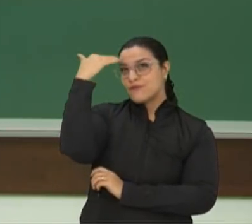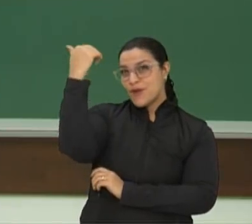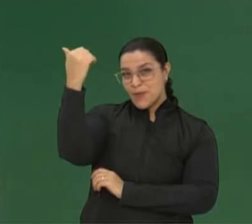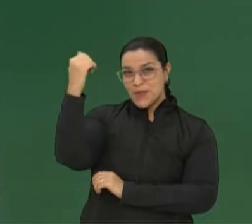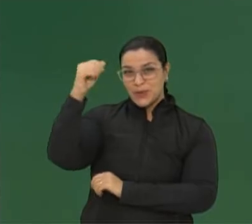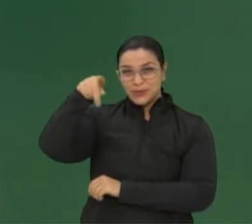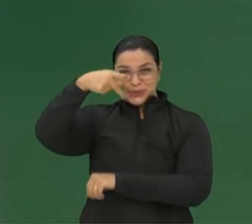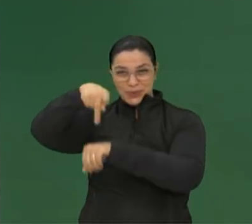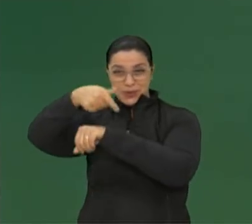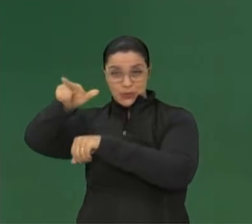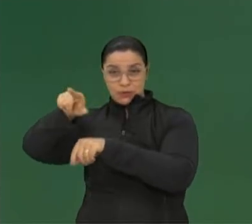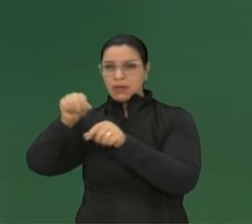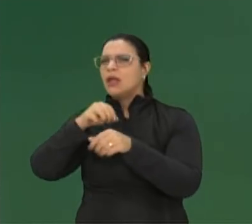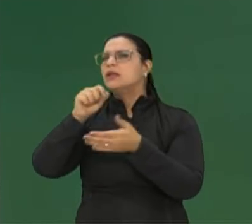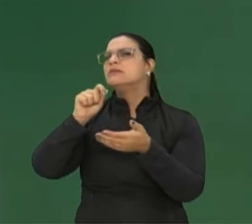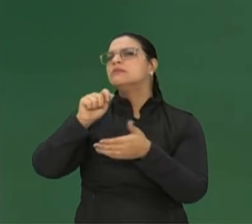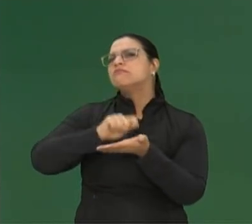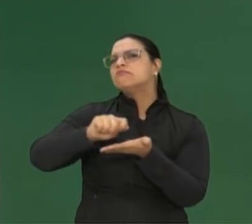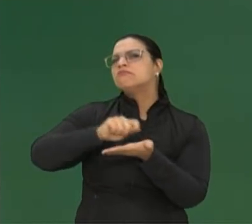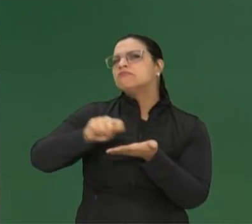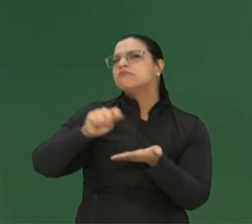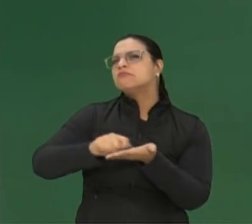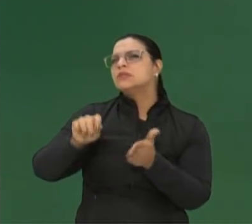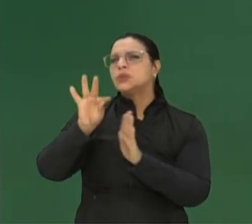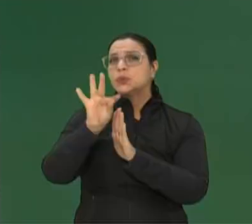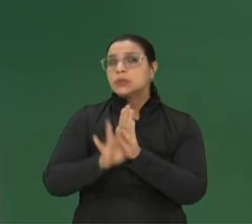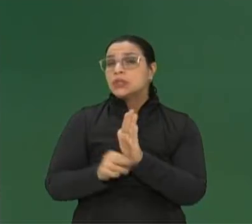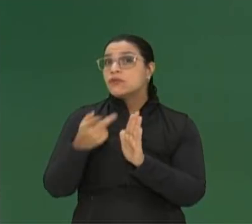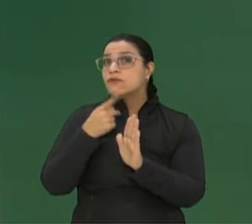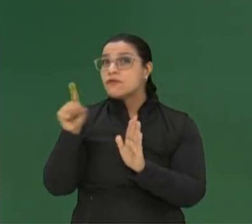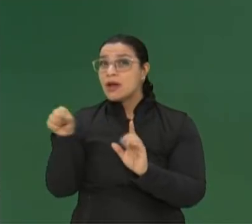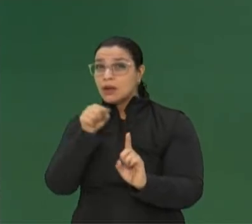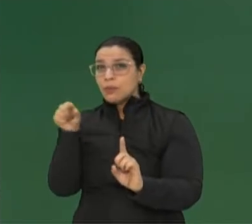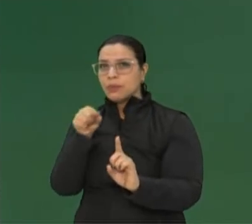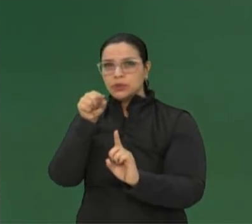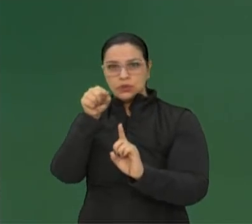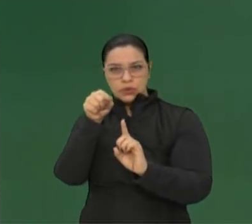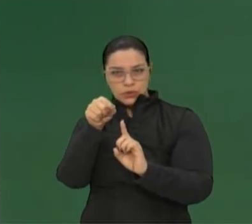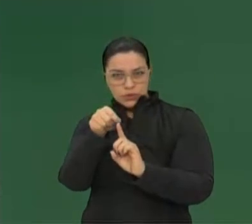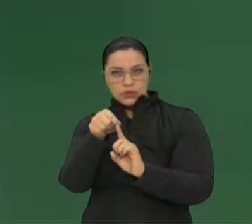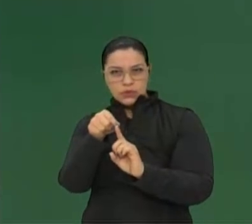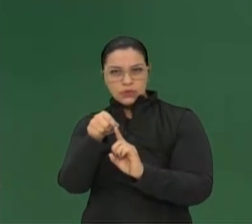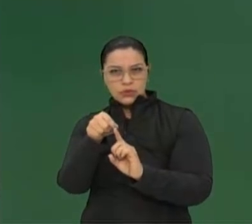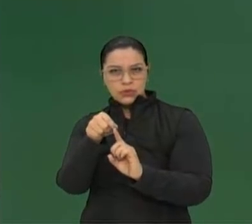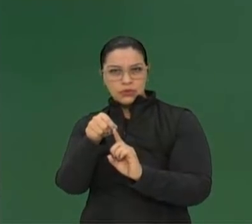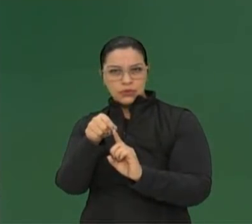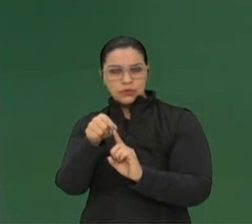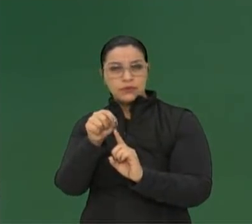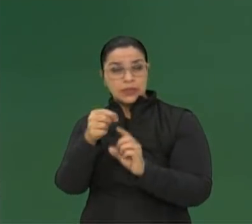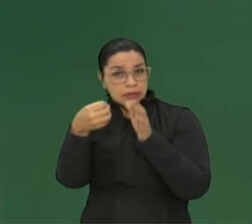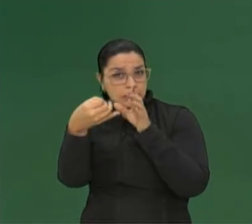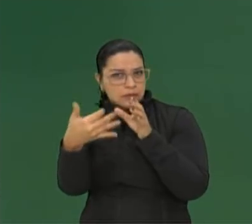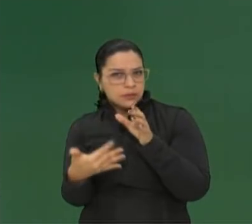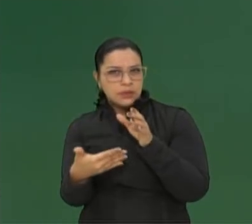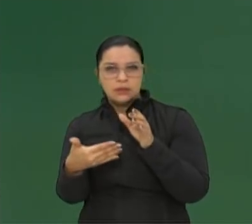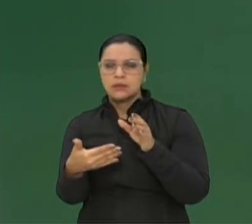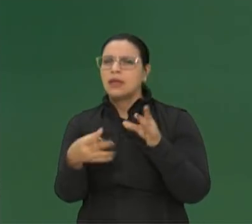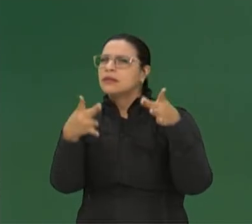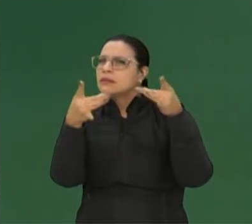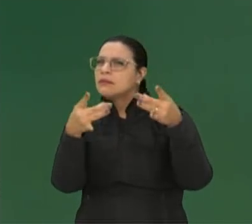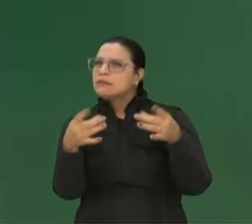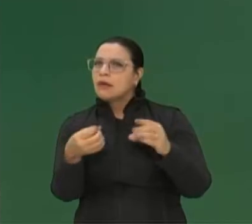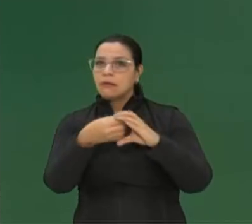O Shakespeare, então, nessa obra, a gente poderia destacar como ponto, né, acho que talvez o que está mais explícito ali, né,